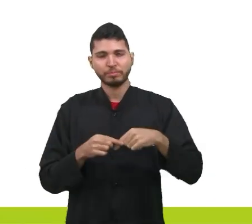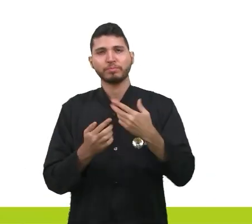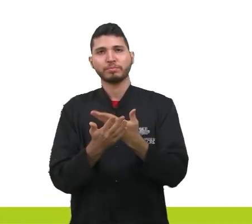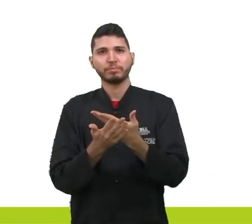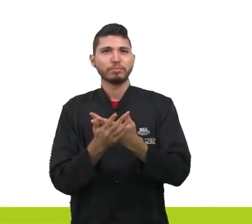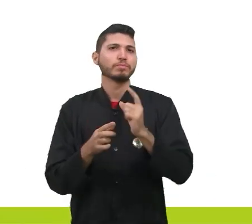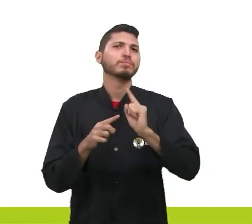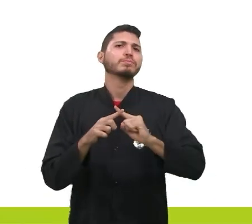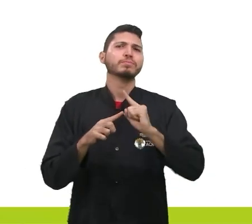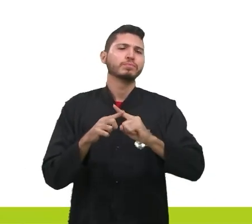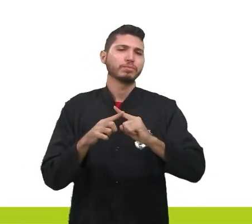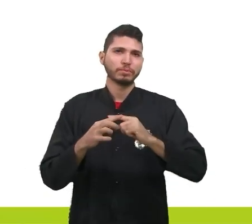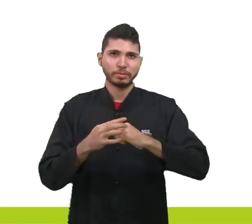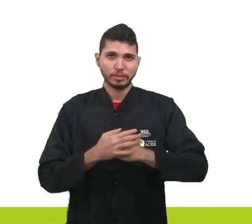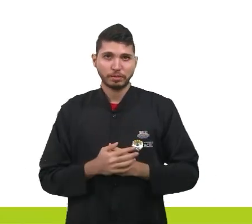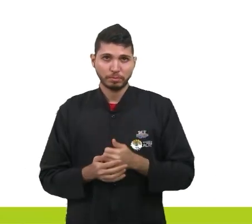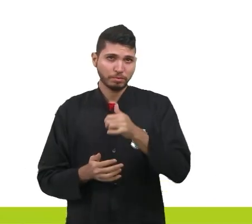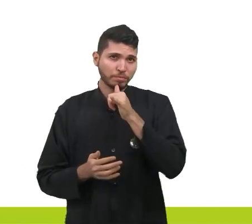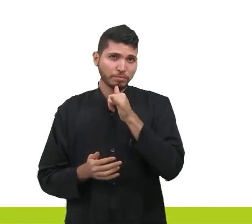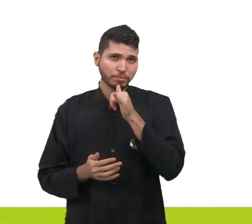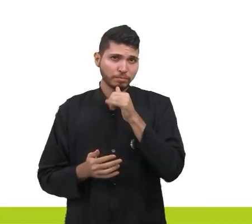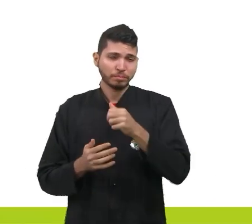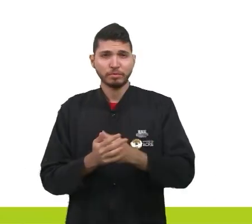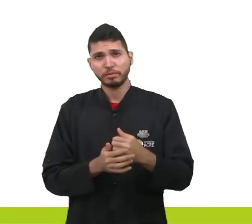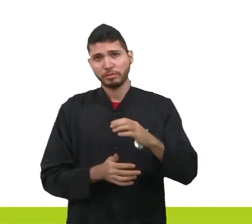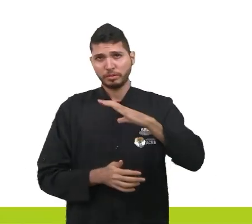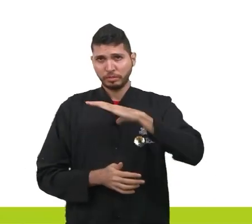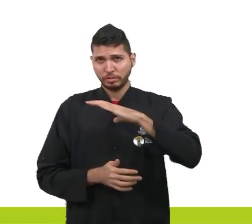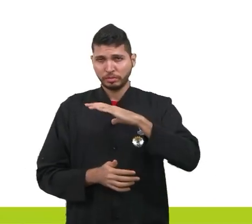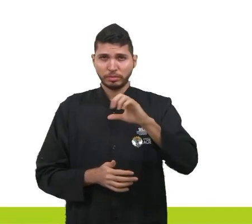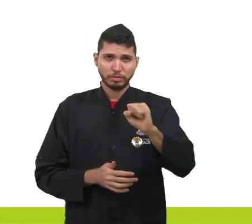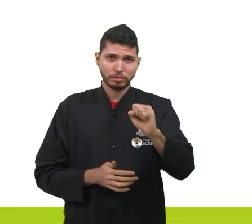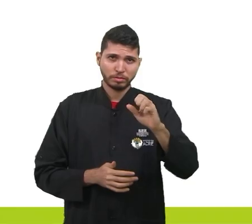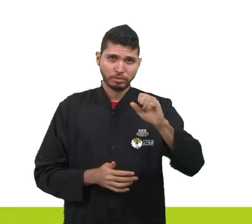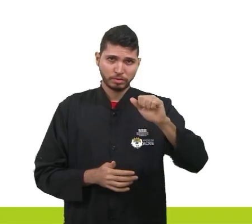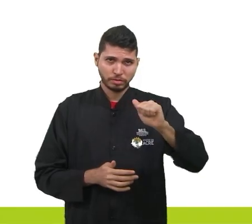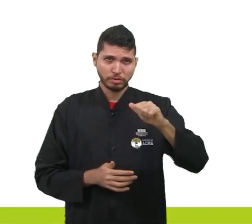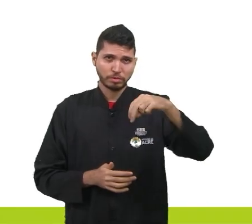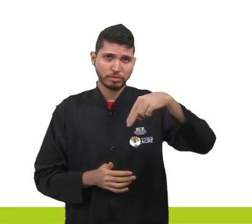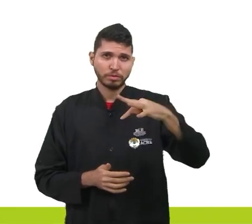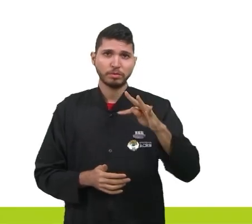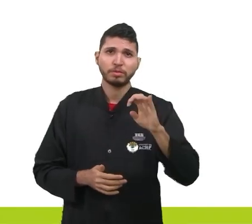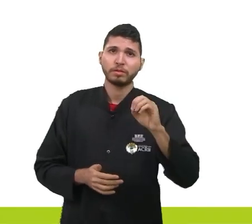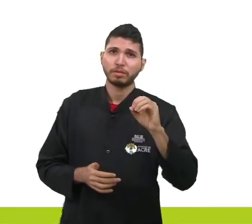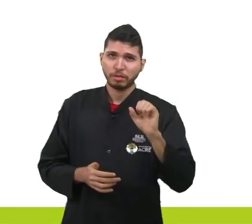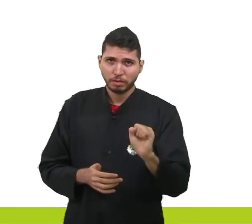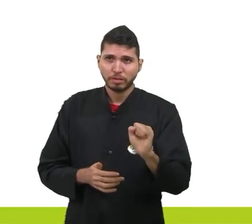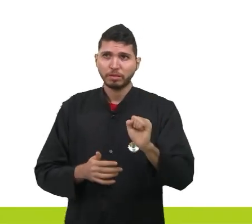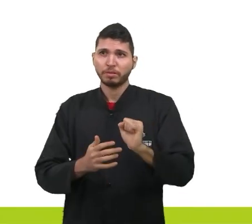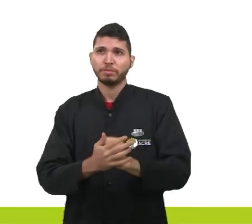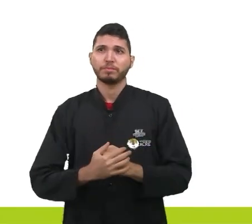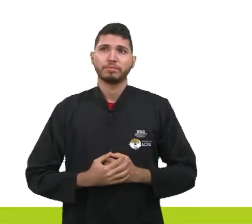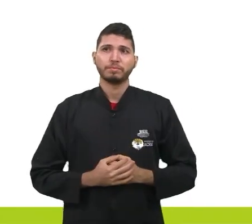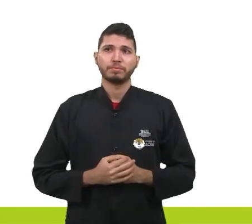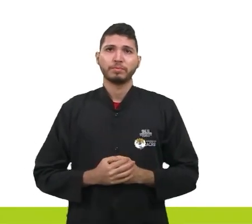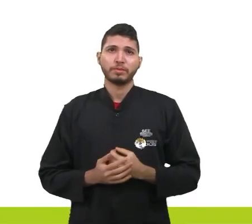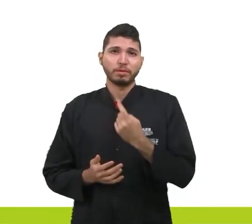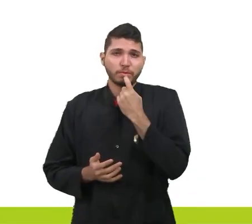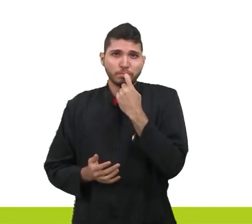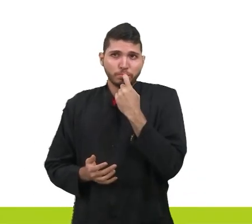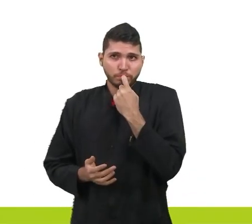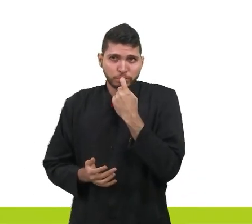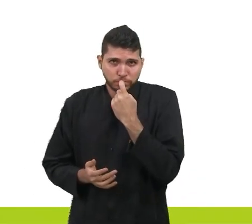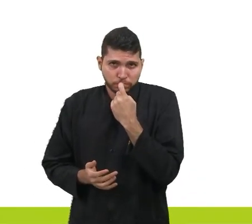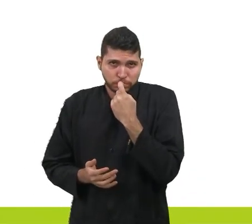a gente tem o exemplo da cidade de Santos. Se você já visitou a cidade de Santos, ela está bem aqui, ó, próxima ao nível médio